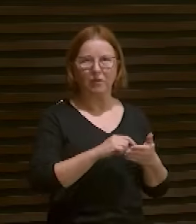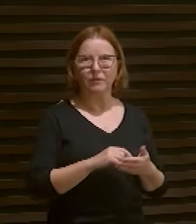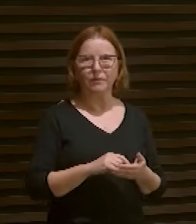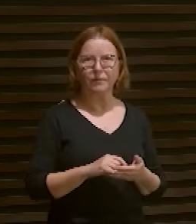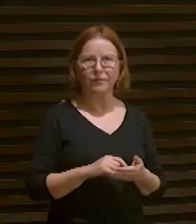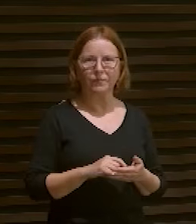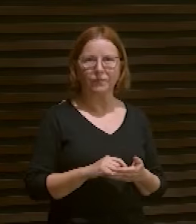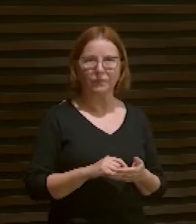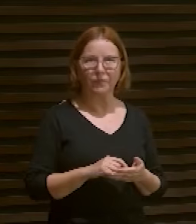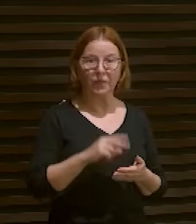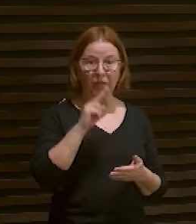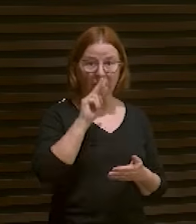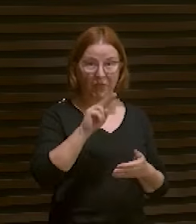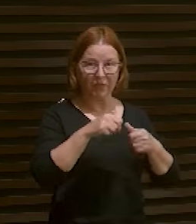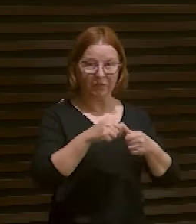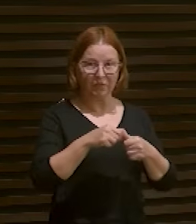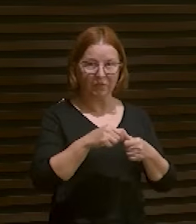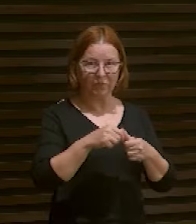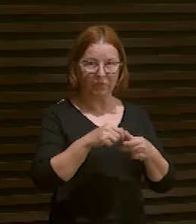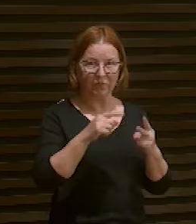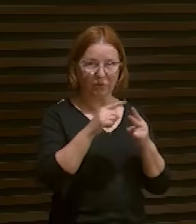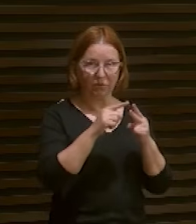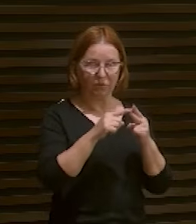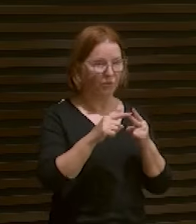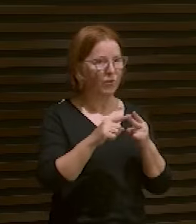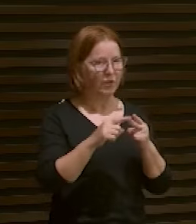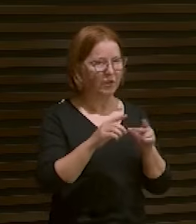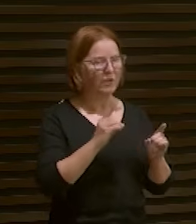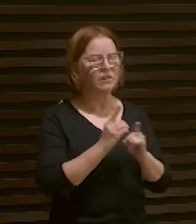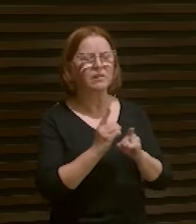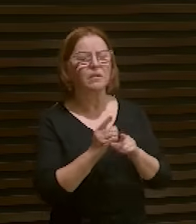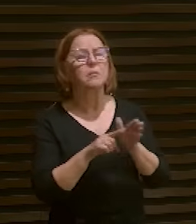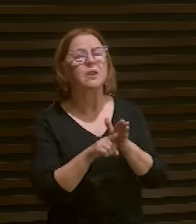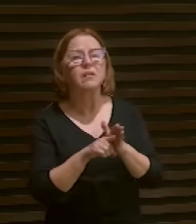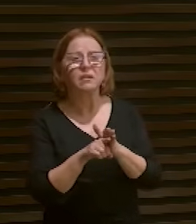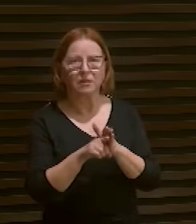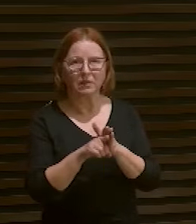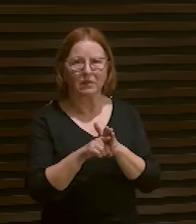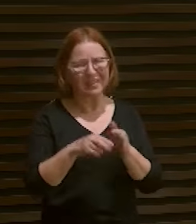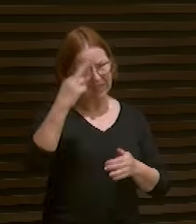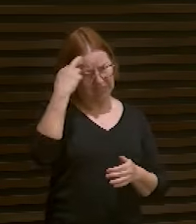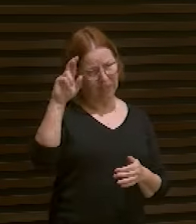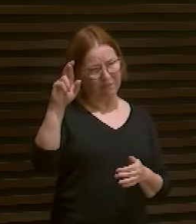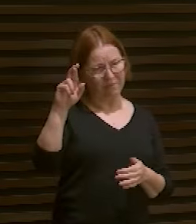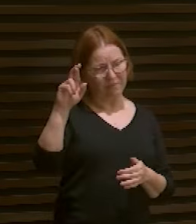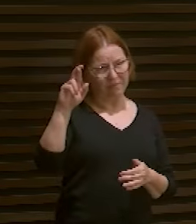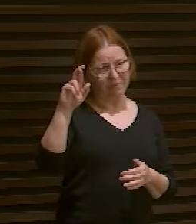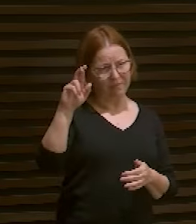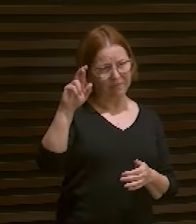Vendo isto, os discípulos Tiago e João perguntaram: Senhor,